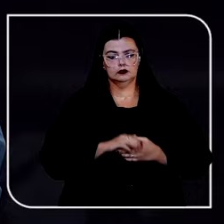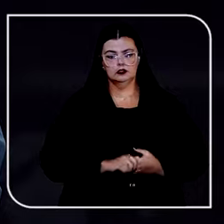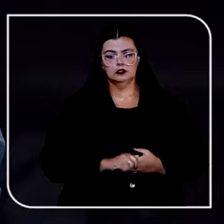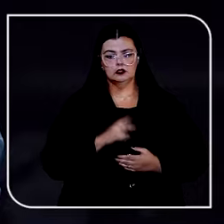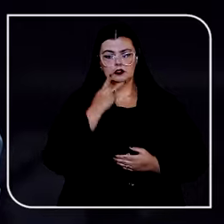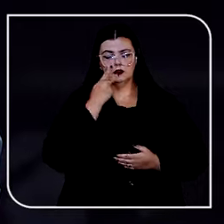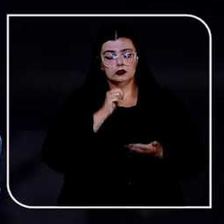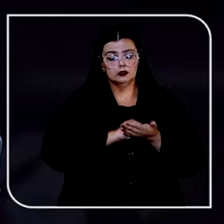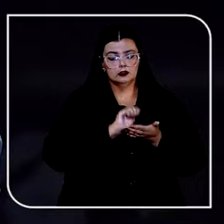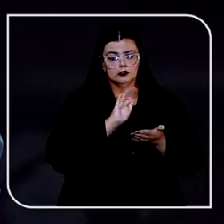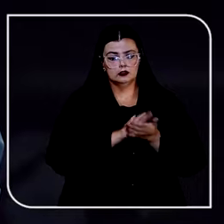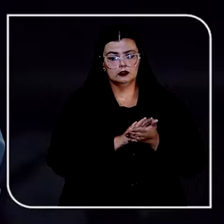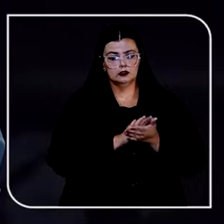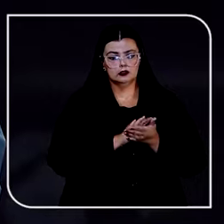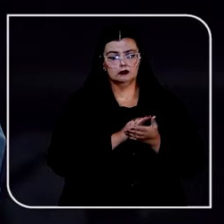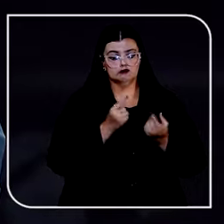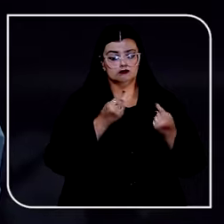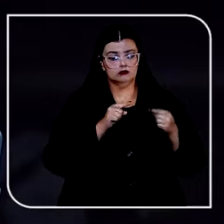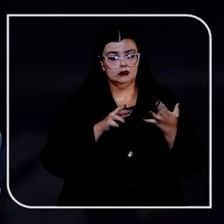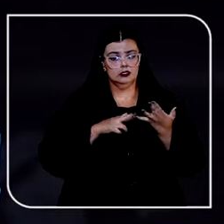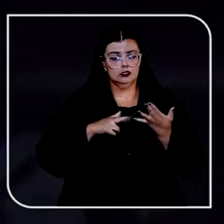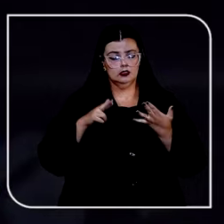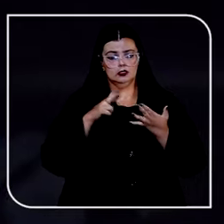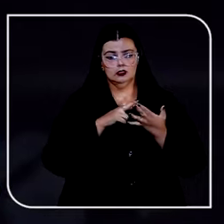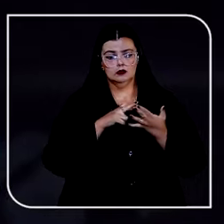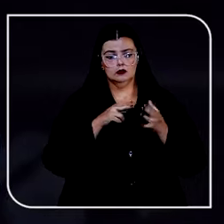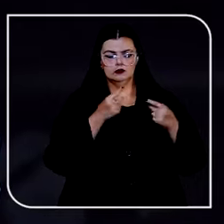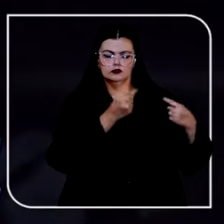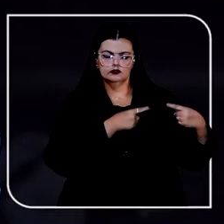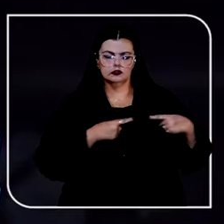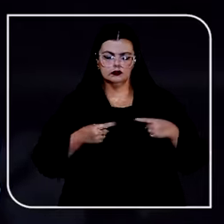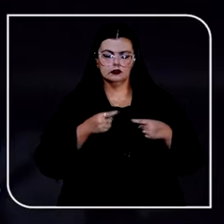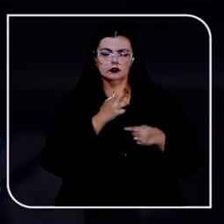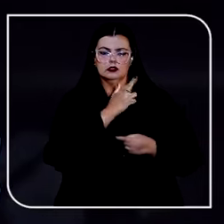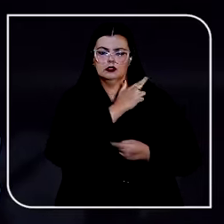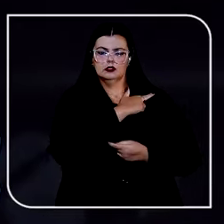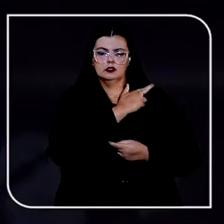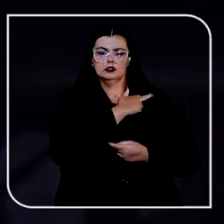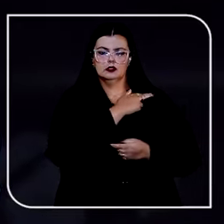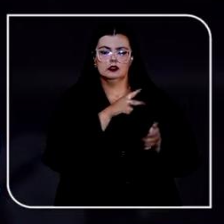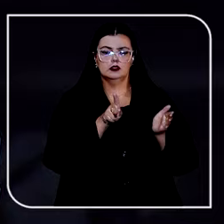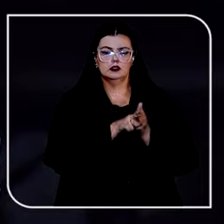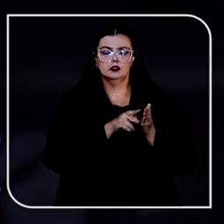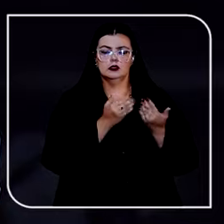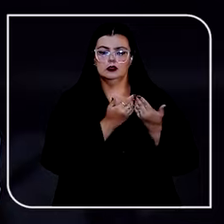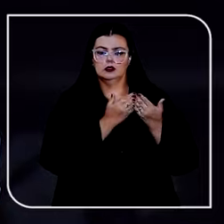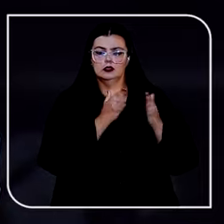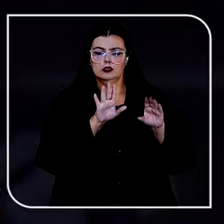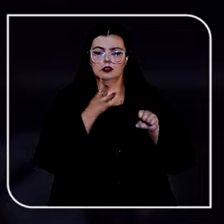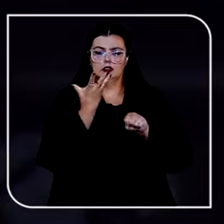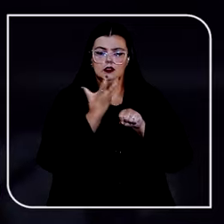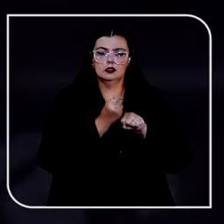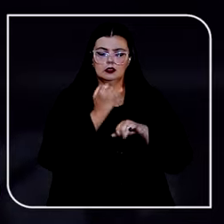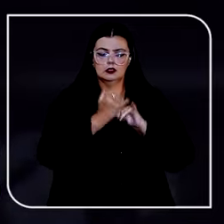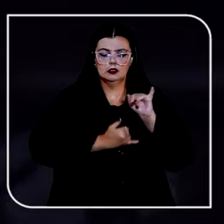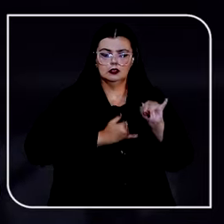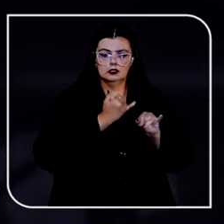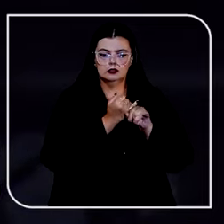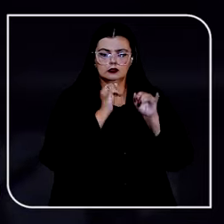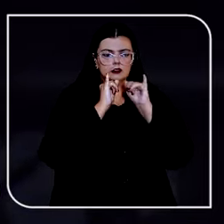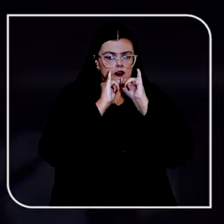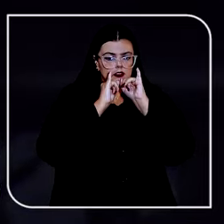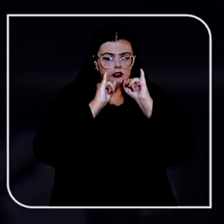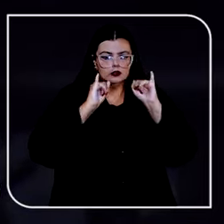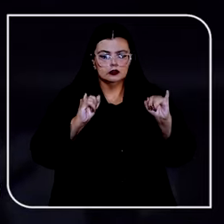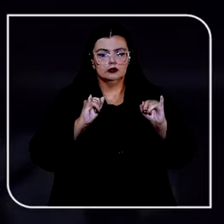sobrou a tramitação de recurso extraordinário que discute a responsabilidade do provedor de internet no caso